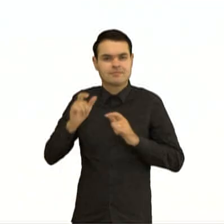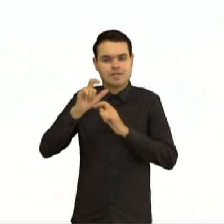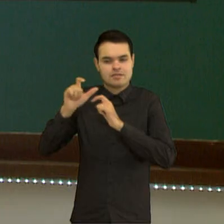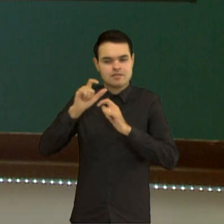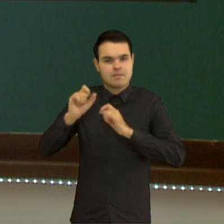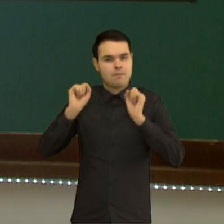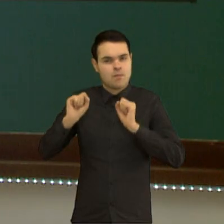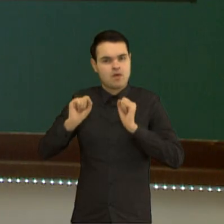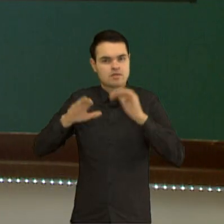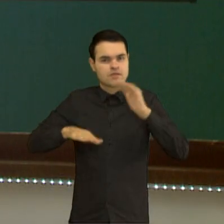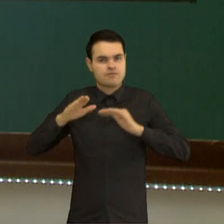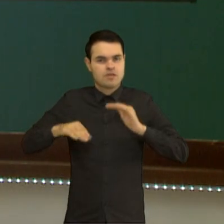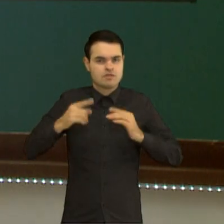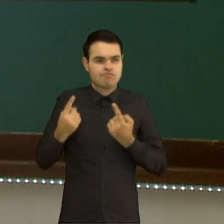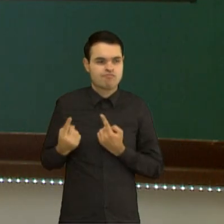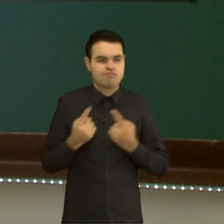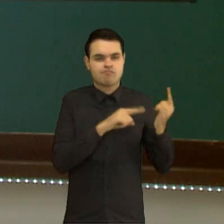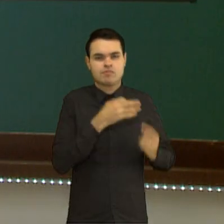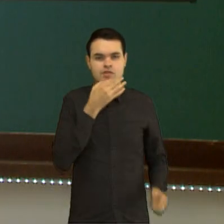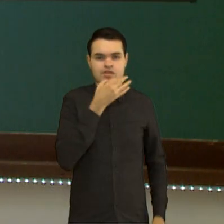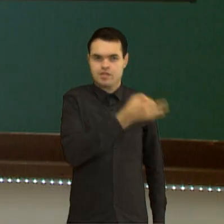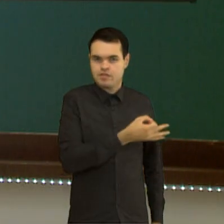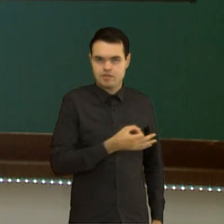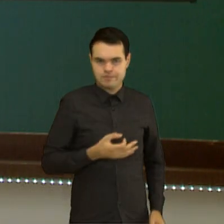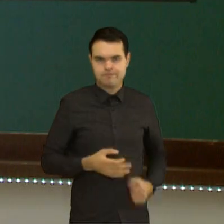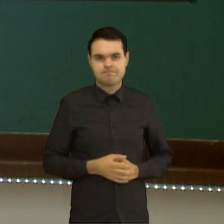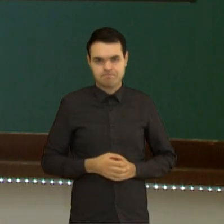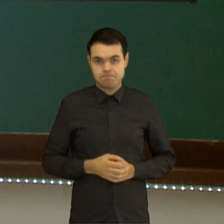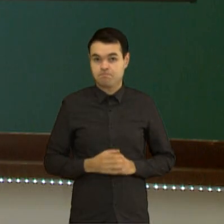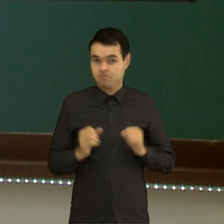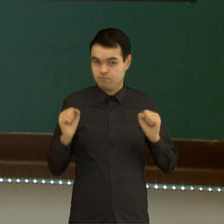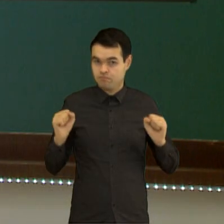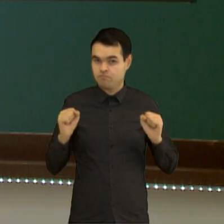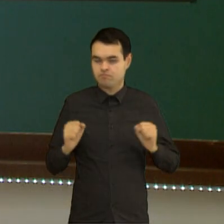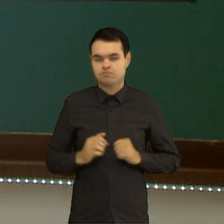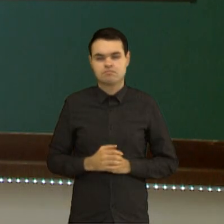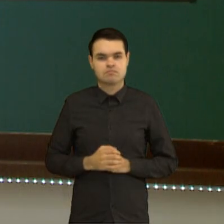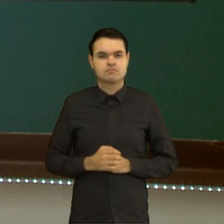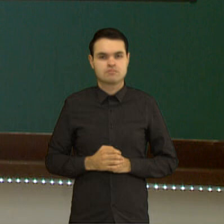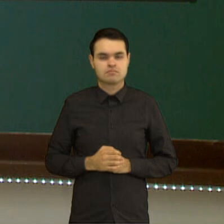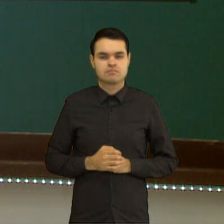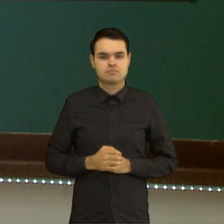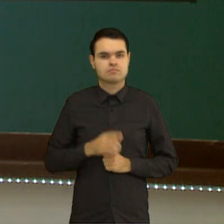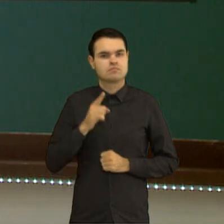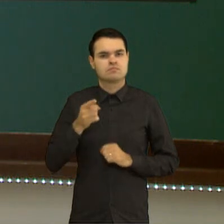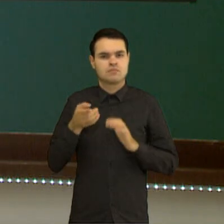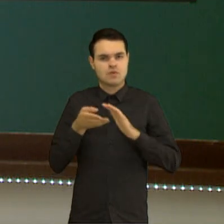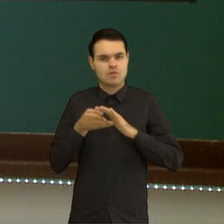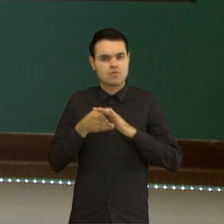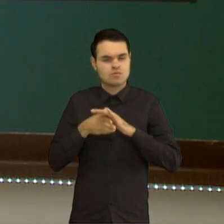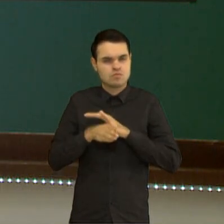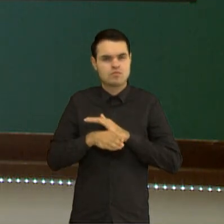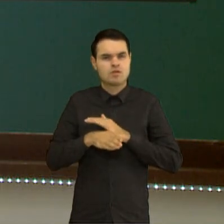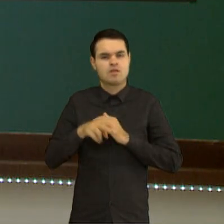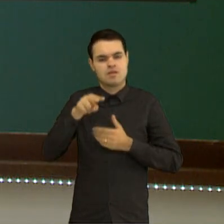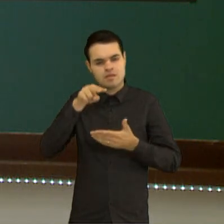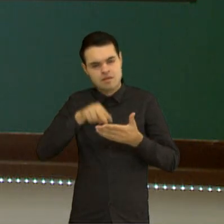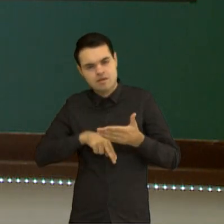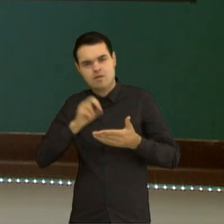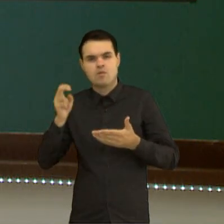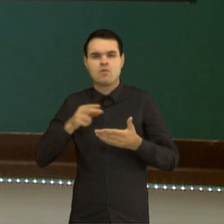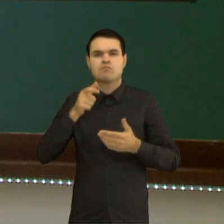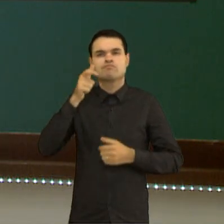trazer críticas e muitas trazem? Você costuma ler ou assistir notícias e